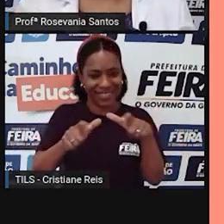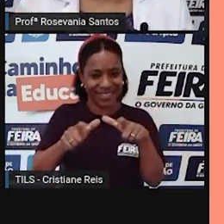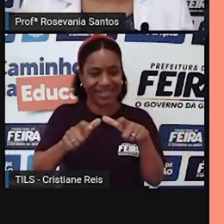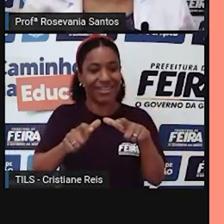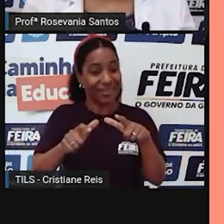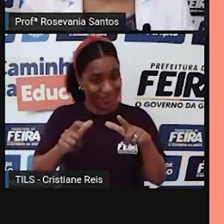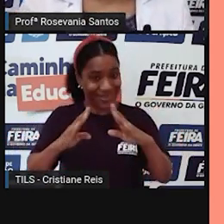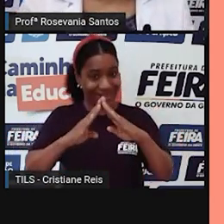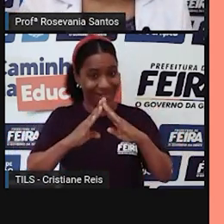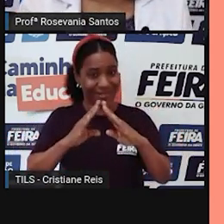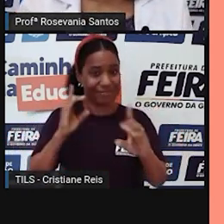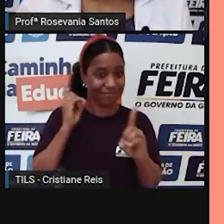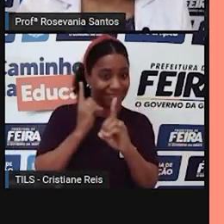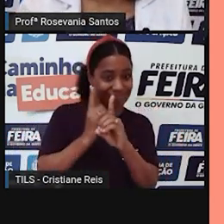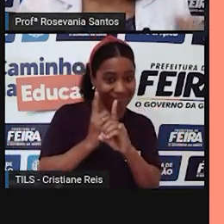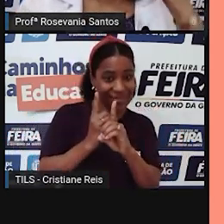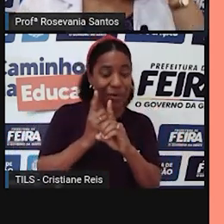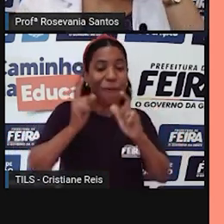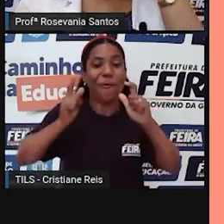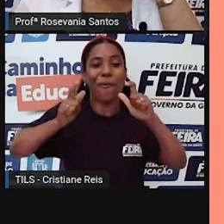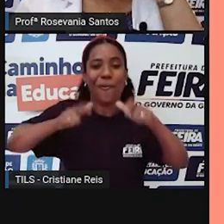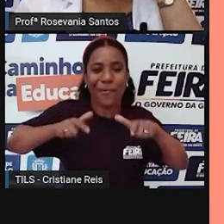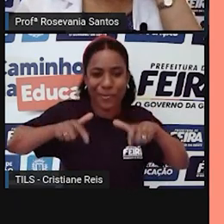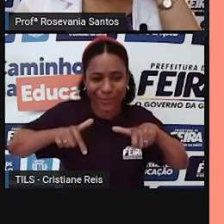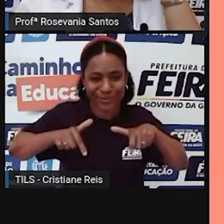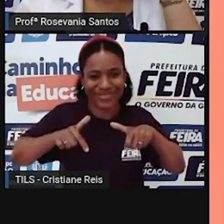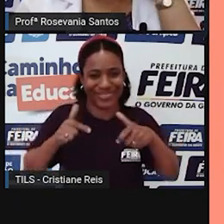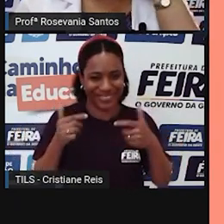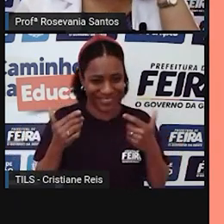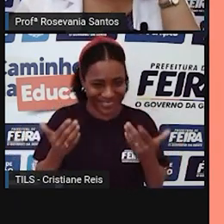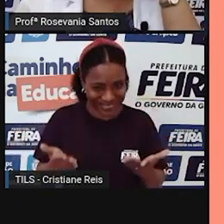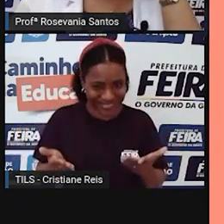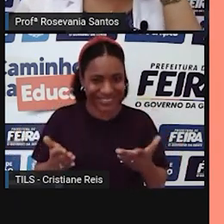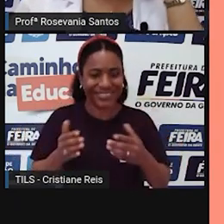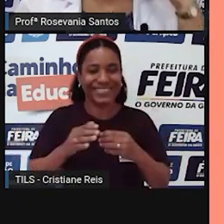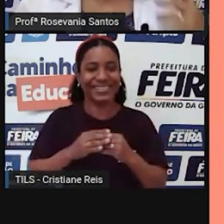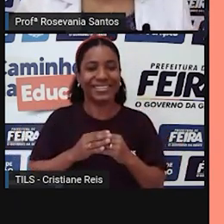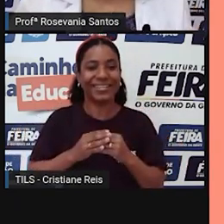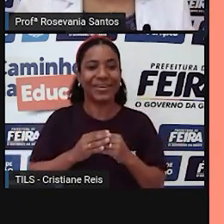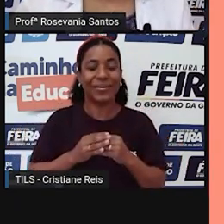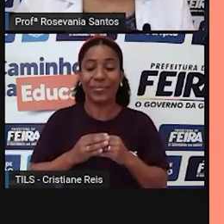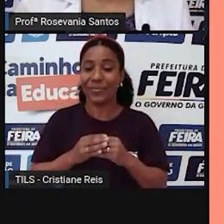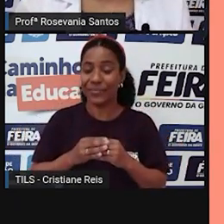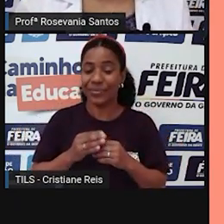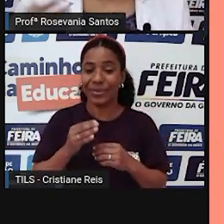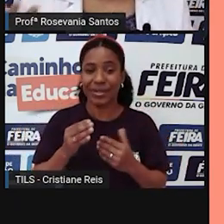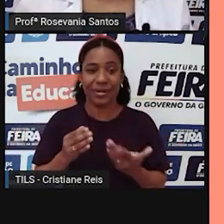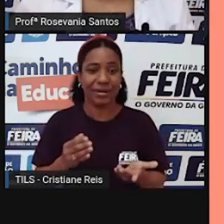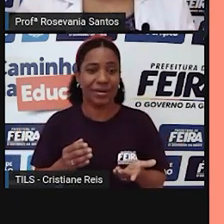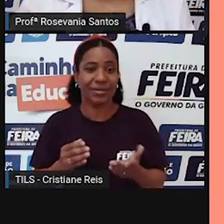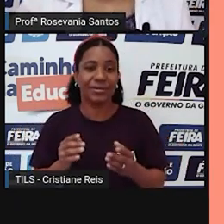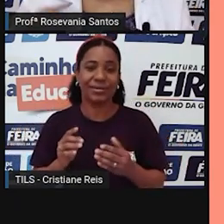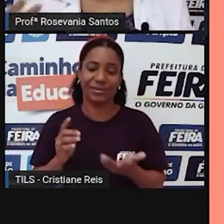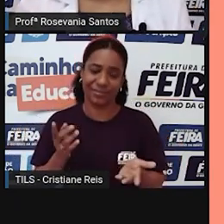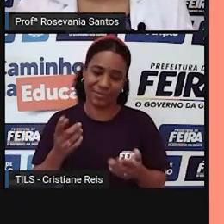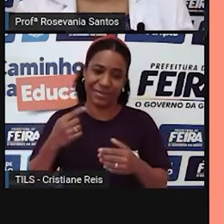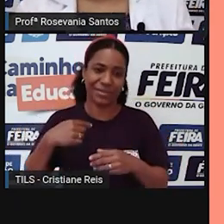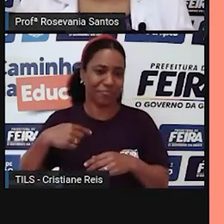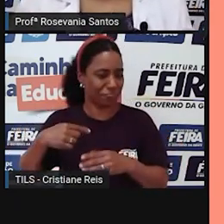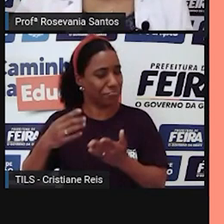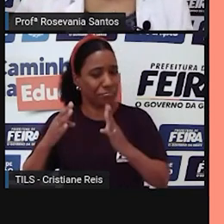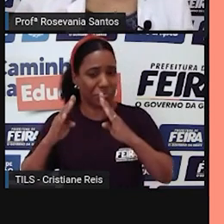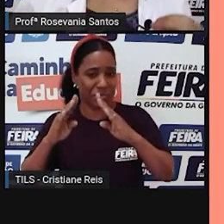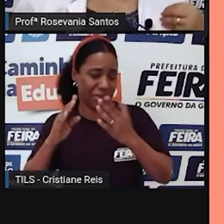você ali naquele espaço geográfico. Isso é muito comum a gente, né, tá perguntando. Você vai no médico, pergunta o